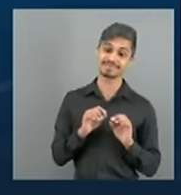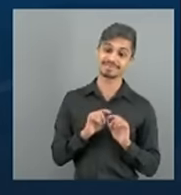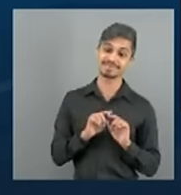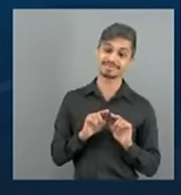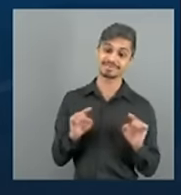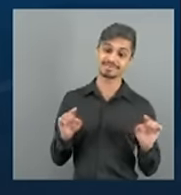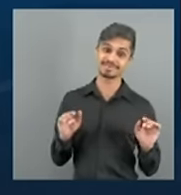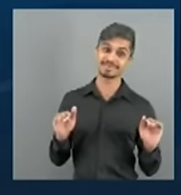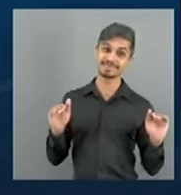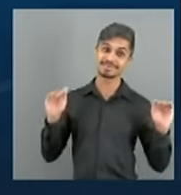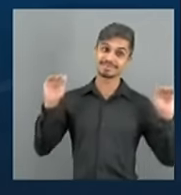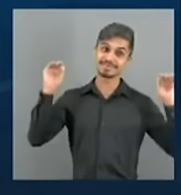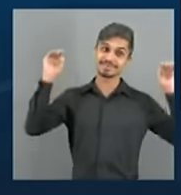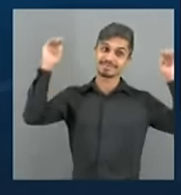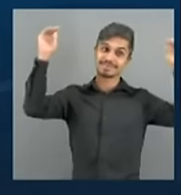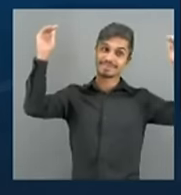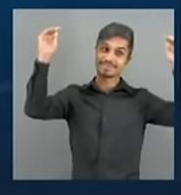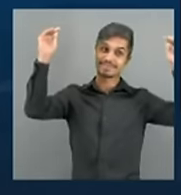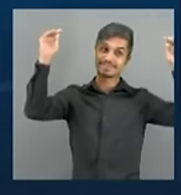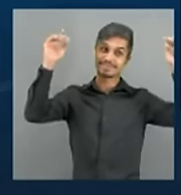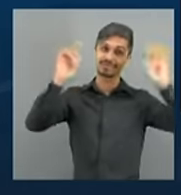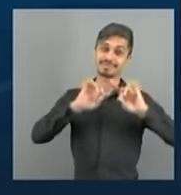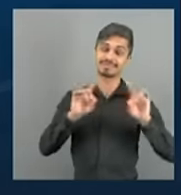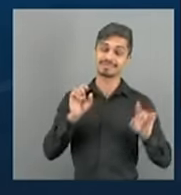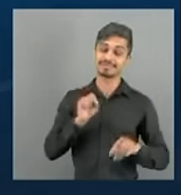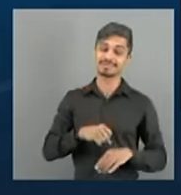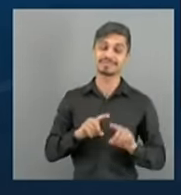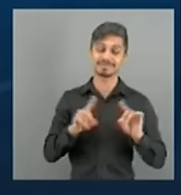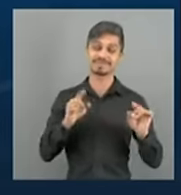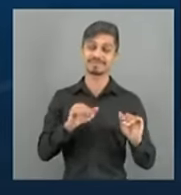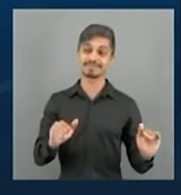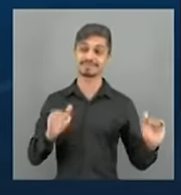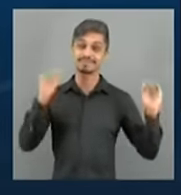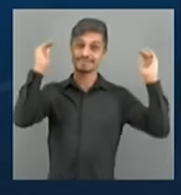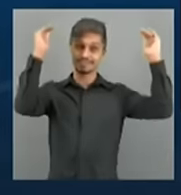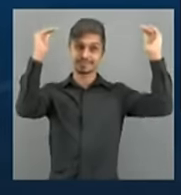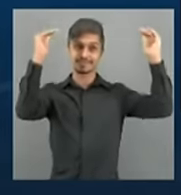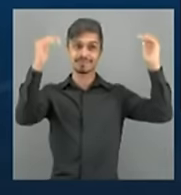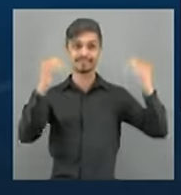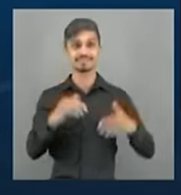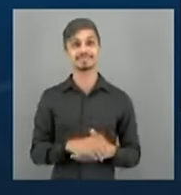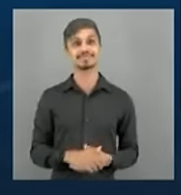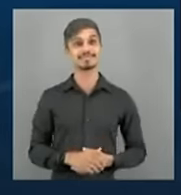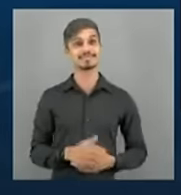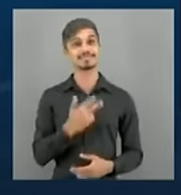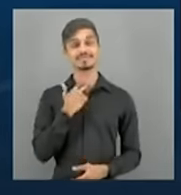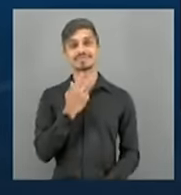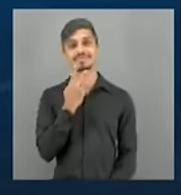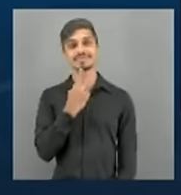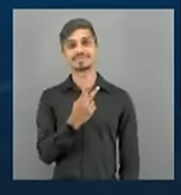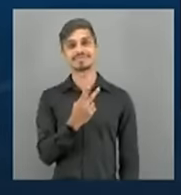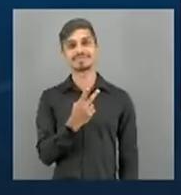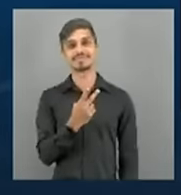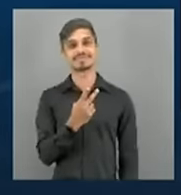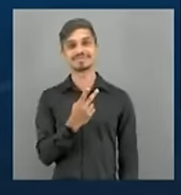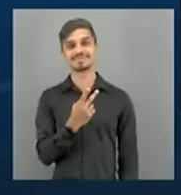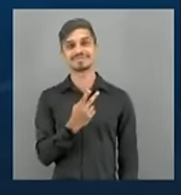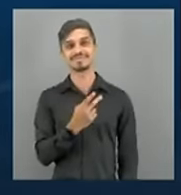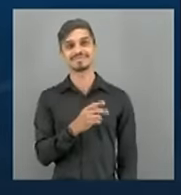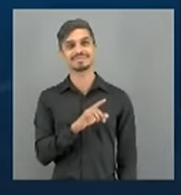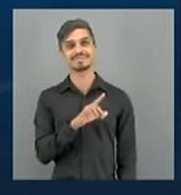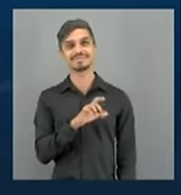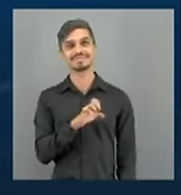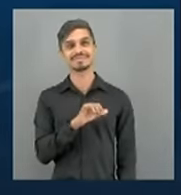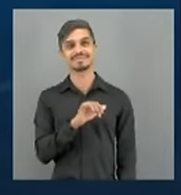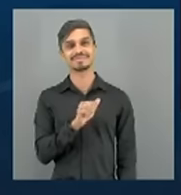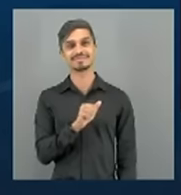são literalmente grandes. Mas sim, mas são grandes. Okay. Eu não posso chegar aqui para você e falar, eu não posso vir aqui enfrentar a Leila, cara, eu não